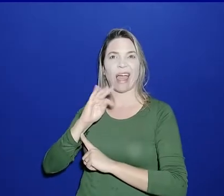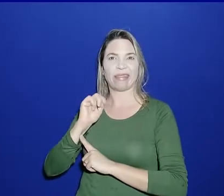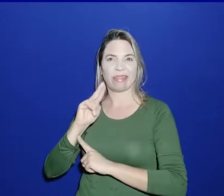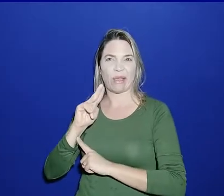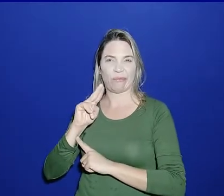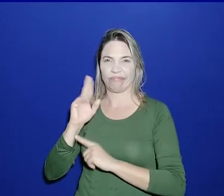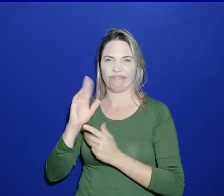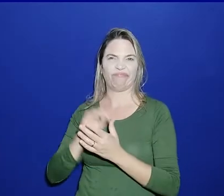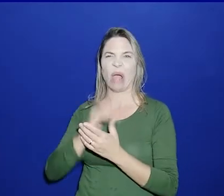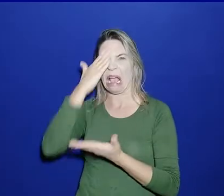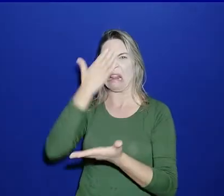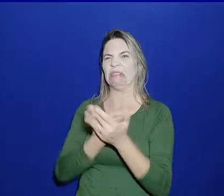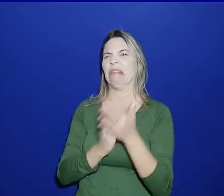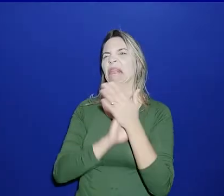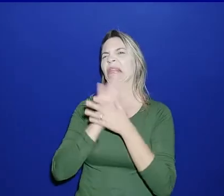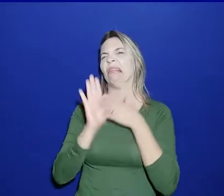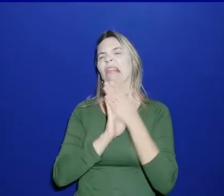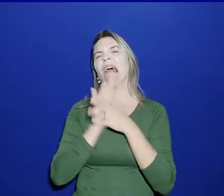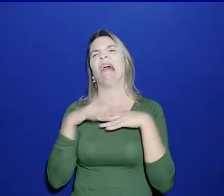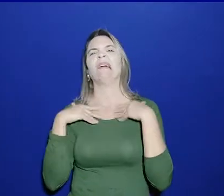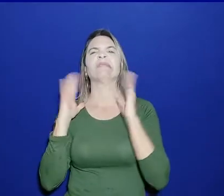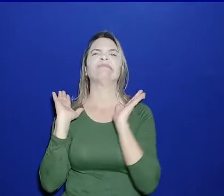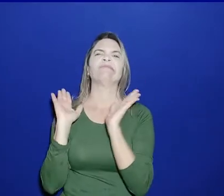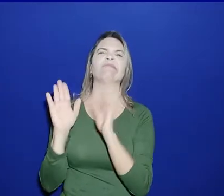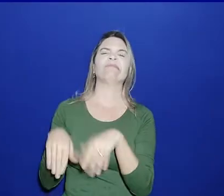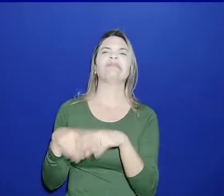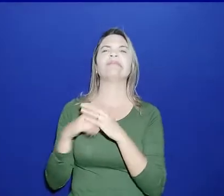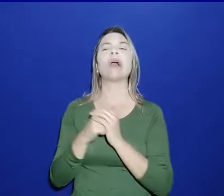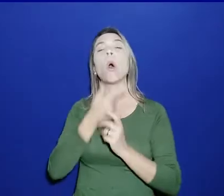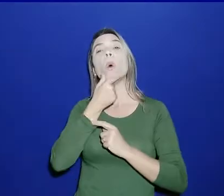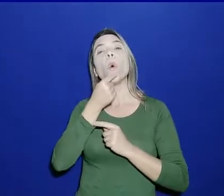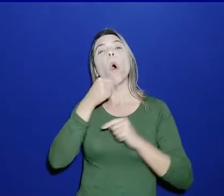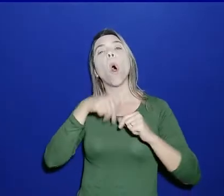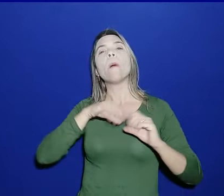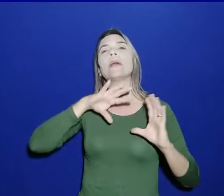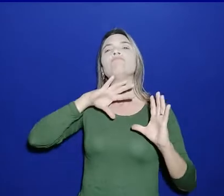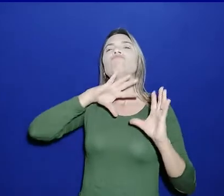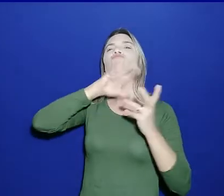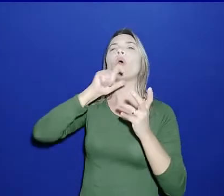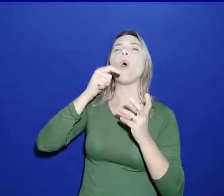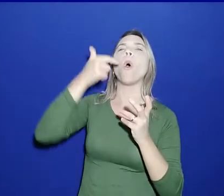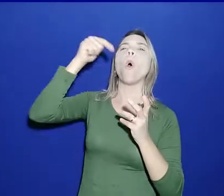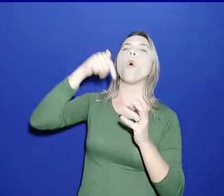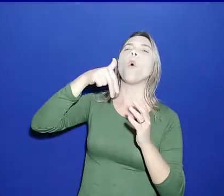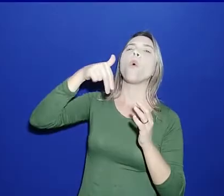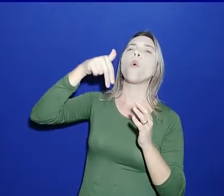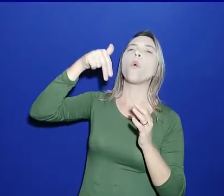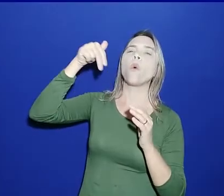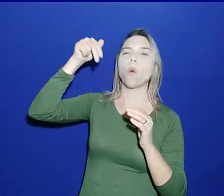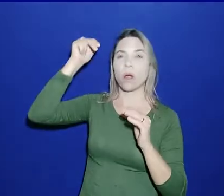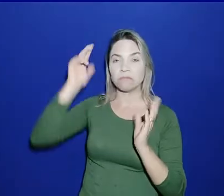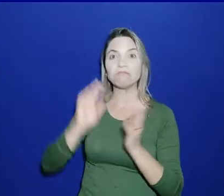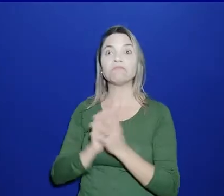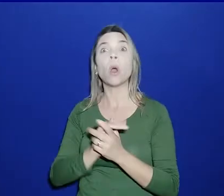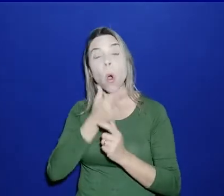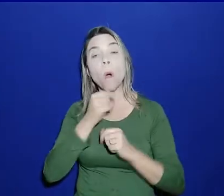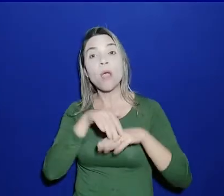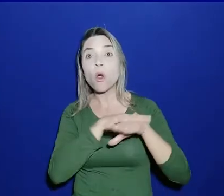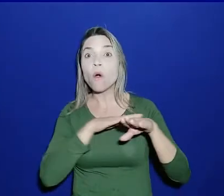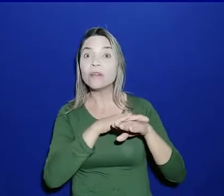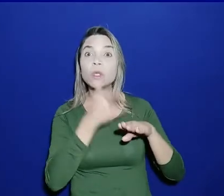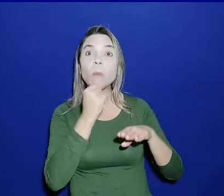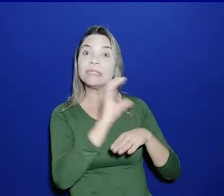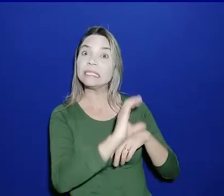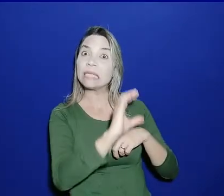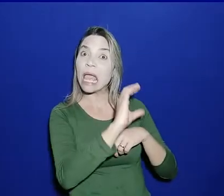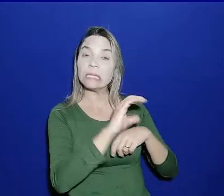já havia ido ao espaço. E ele então disse a um neurocirurgião cristão, cientista como